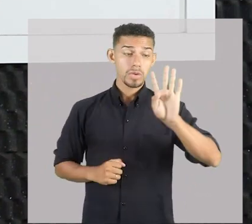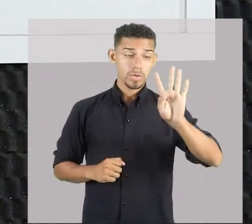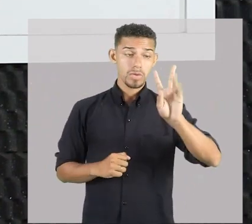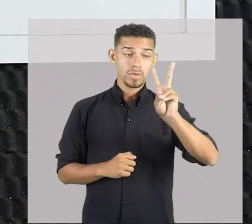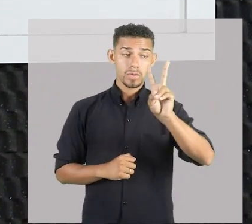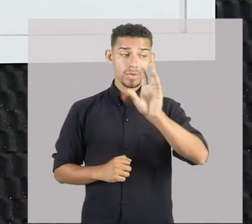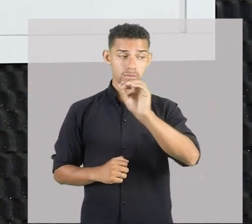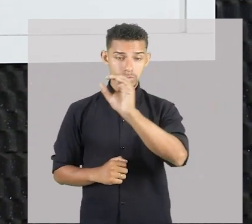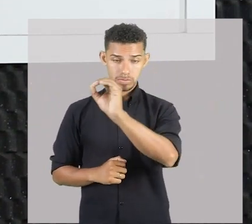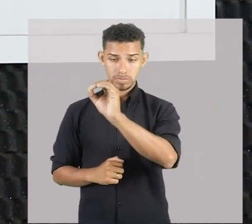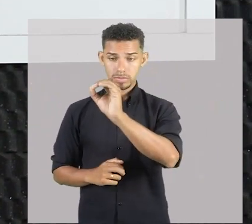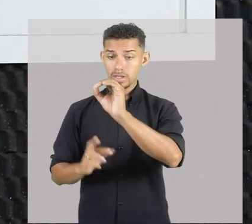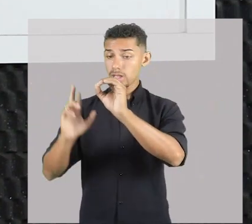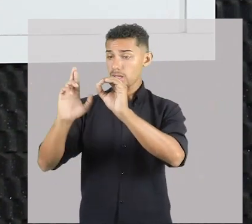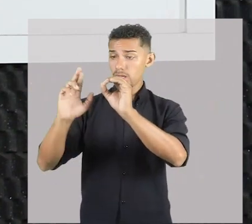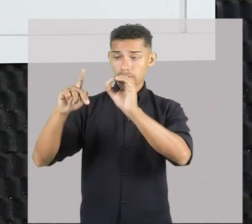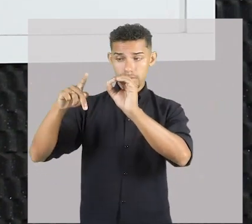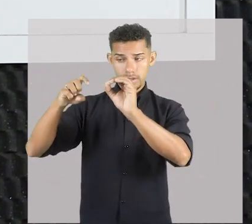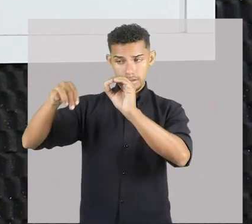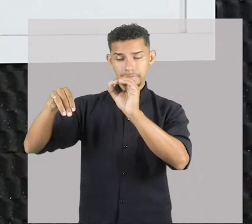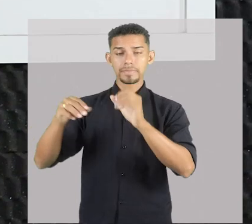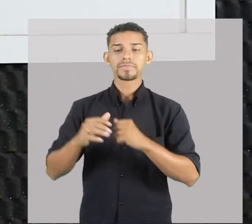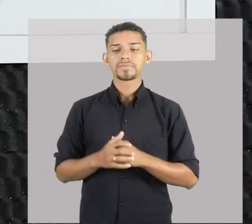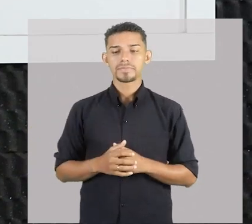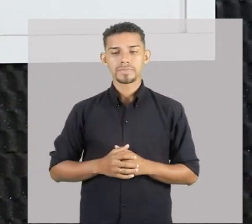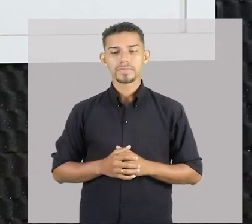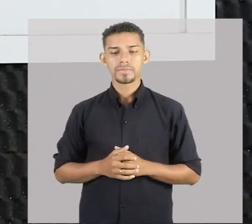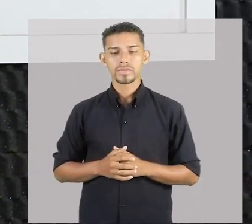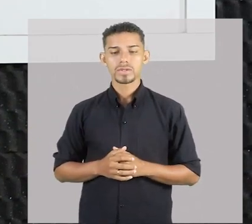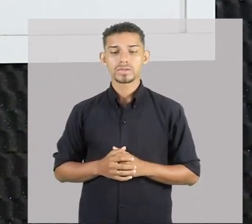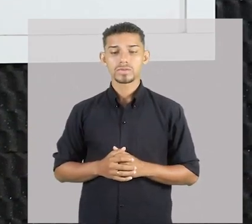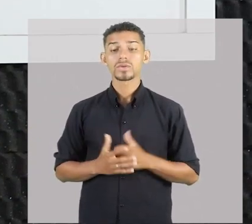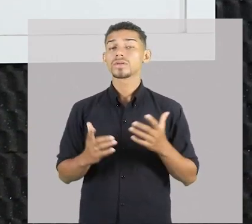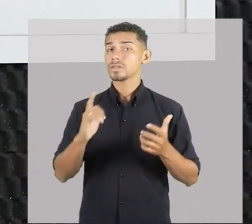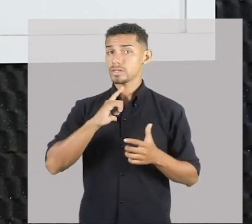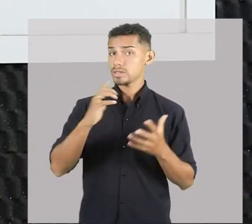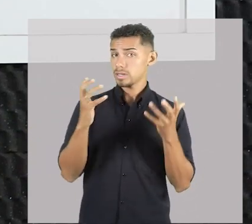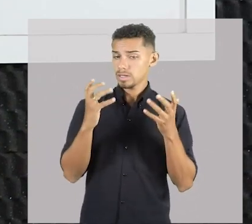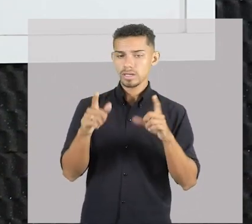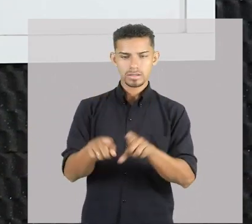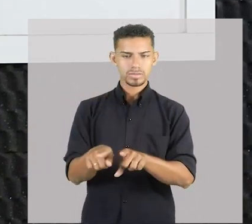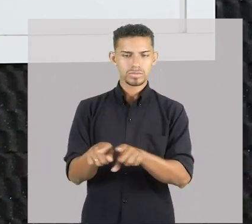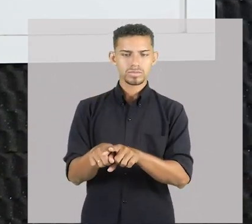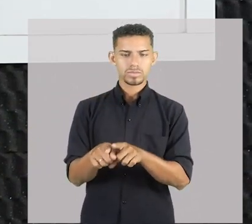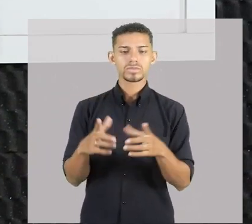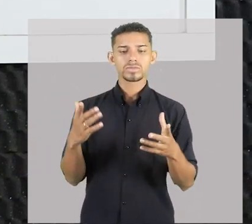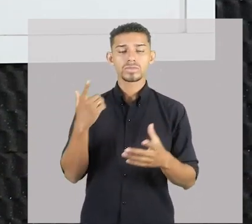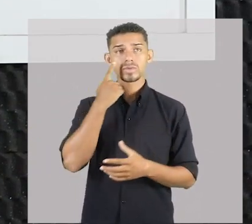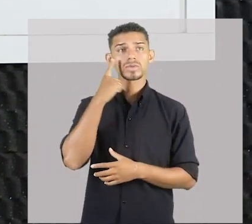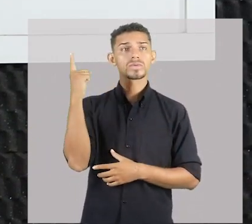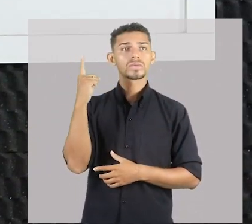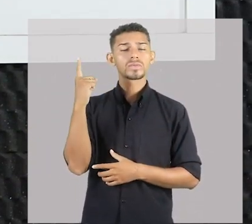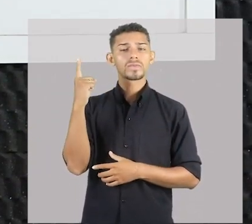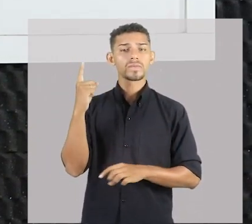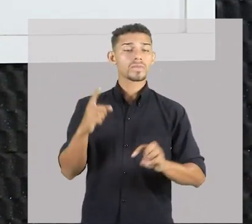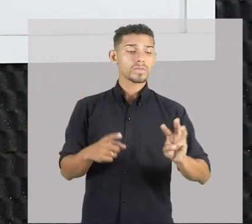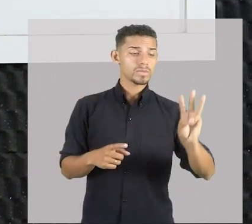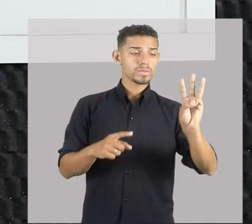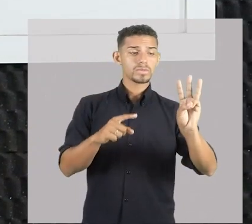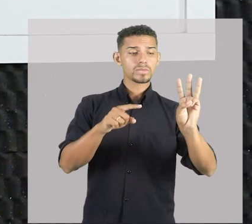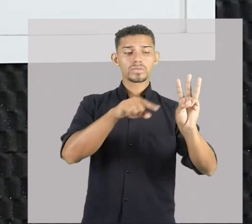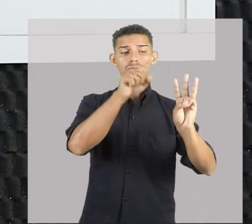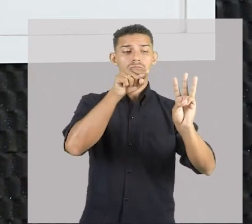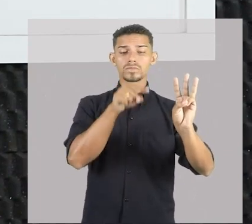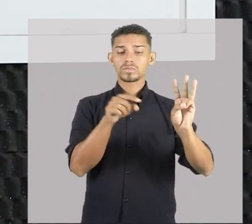4.200 RPM. E com isso ele quer a velocidade angular. Só que ele quer a velocidade angular